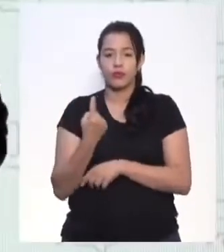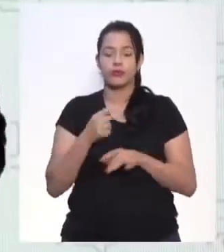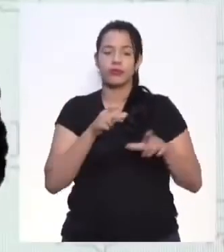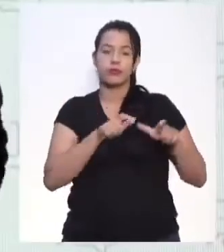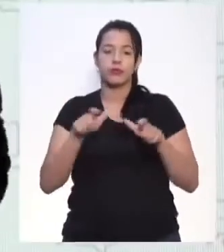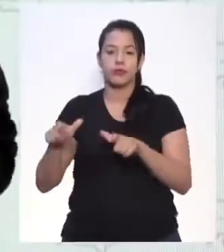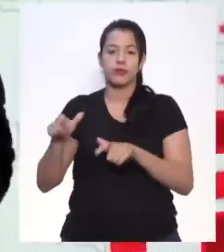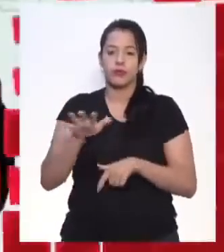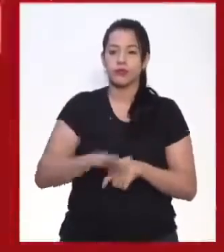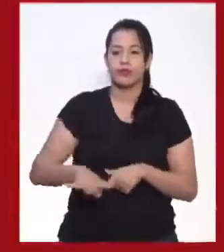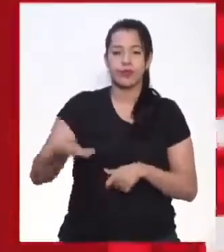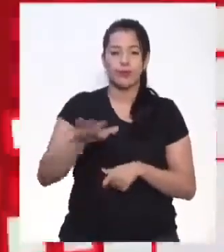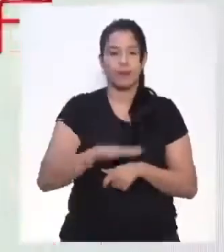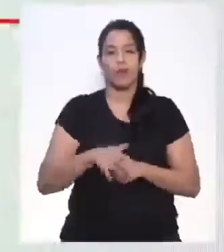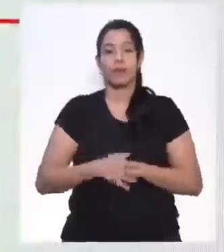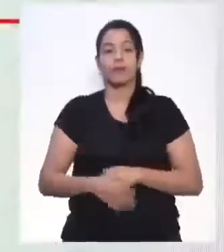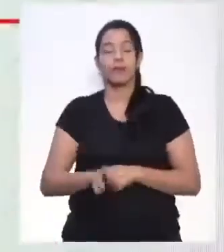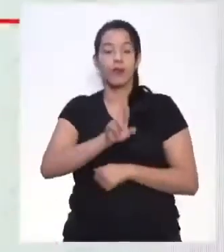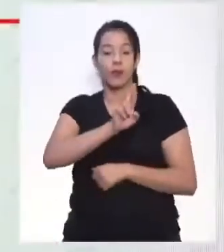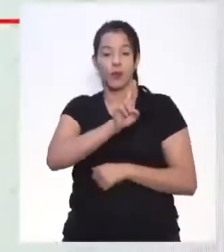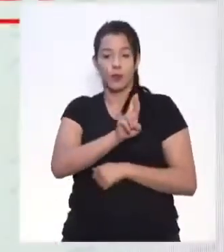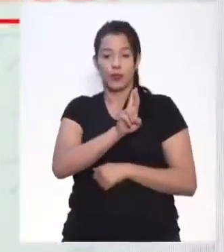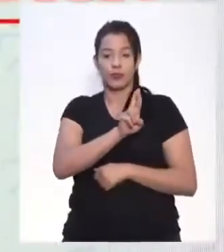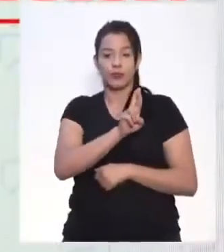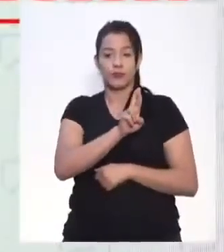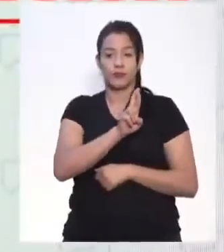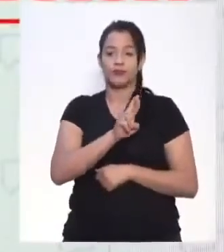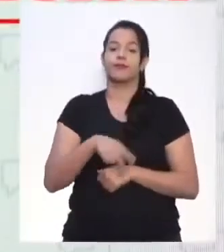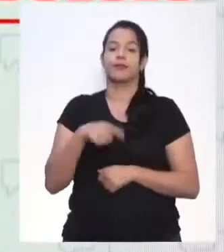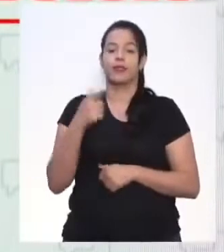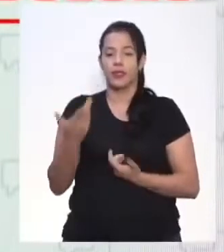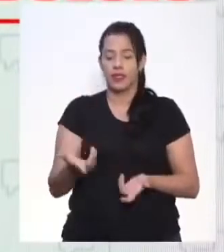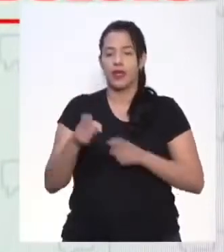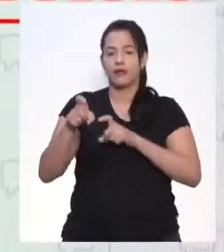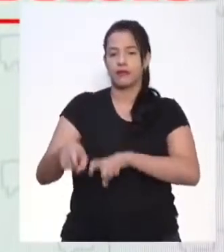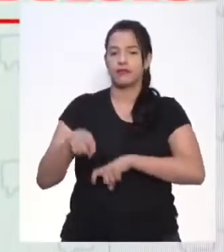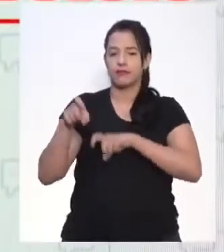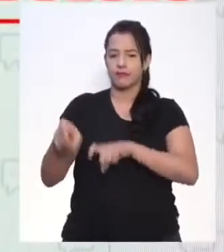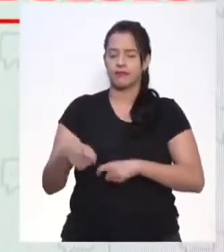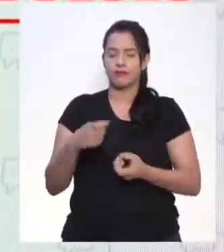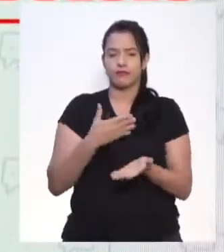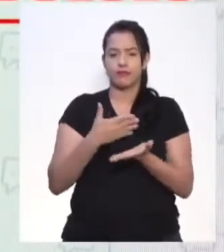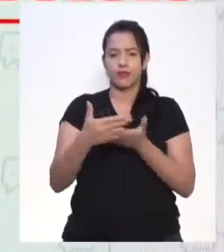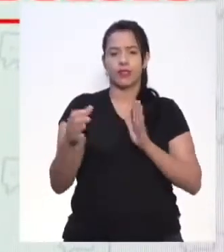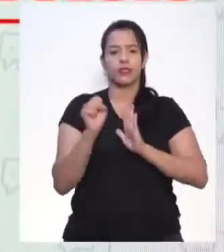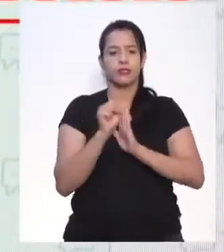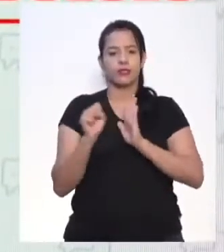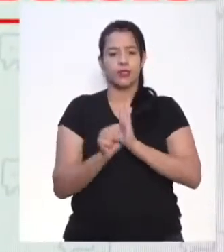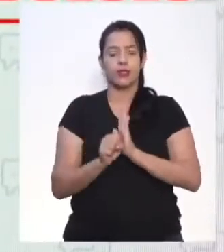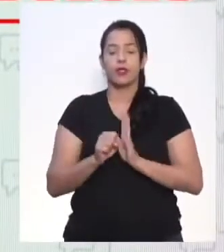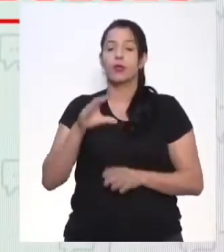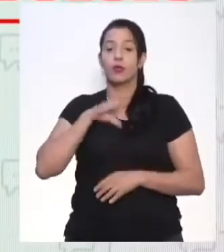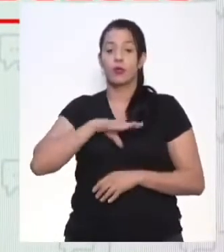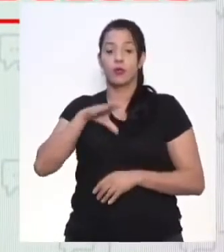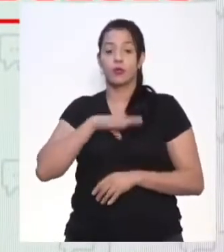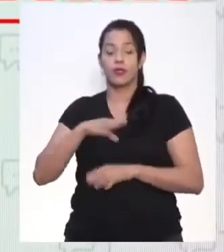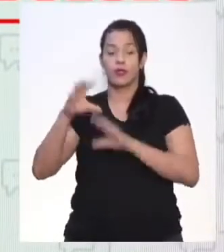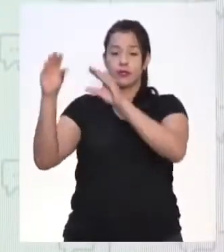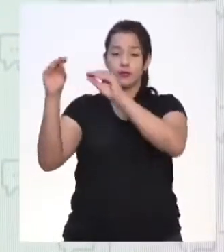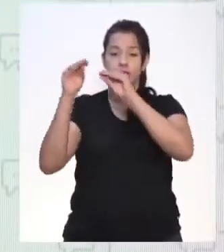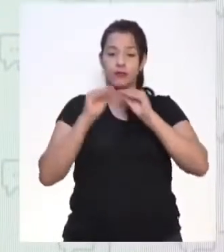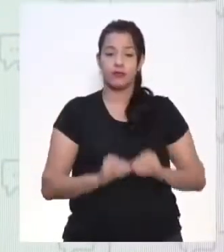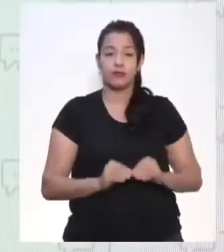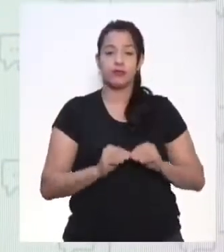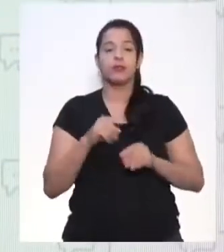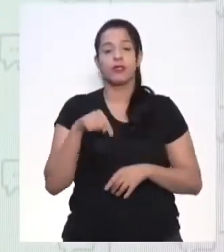com o famoso R caipira. A história do R de porta começa no século XVI, quando os portugueses chegaram ao Brasil. Naquela